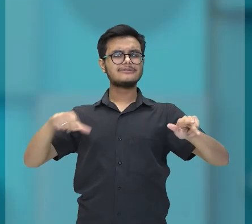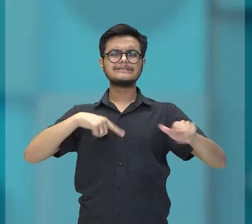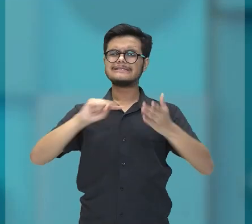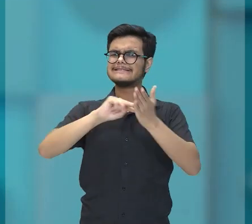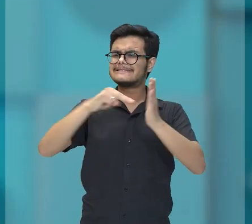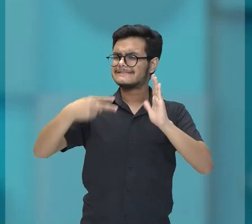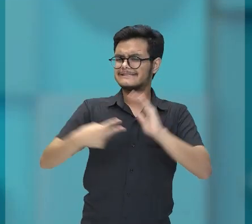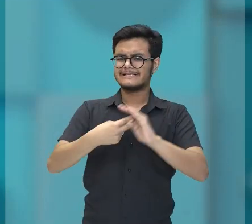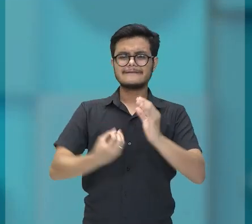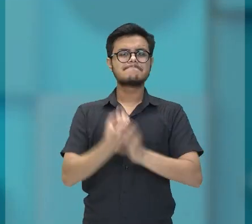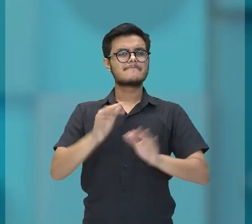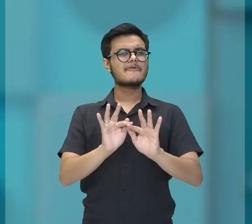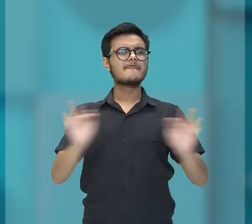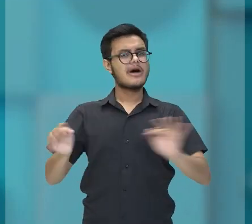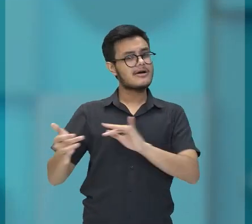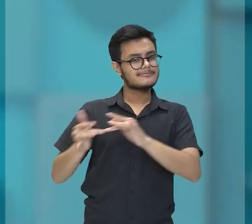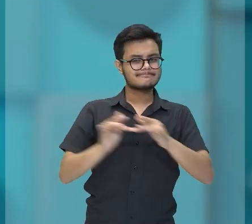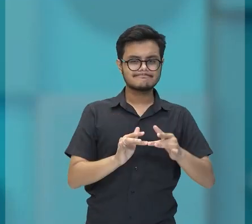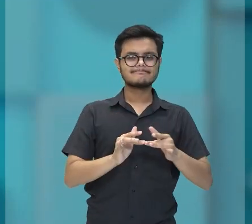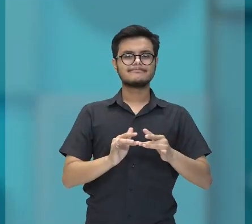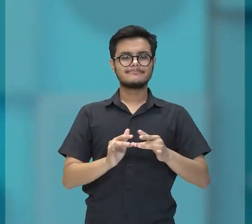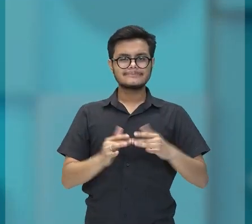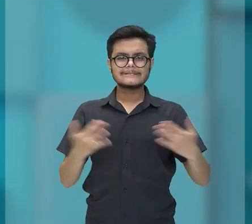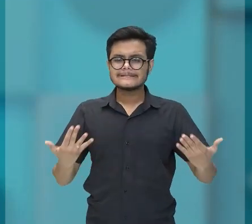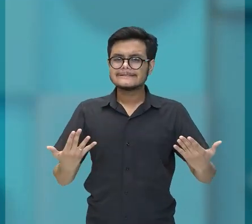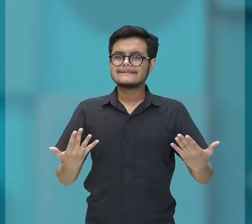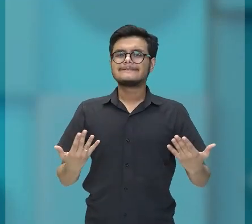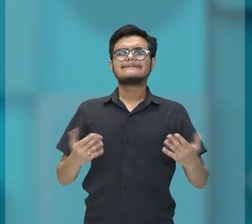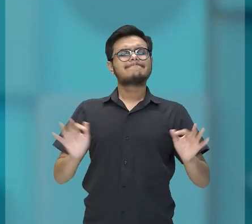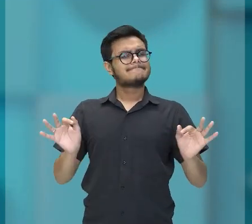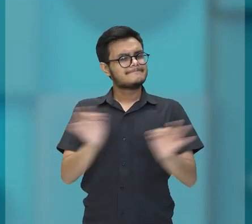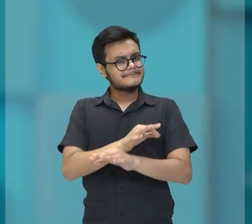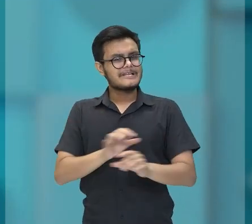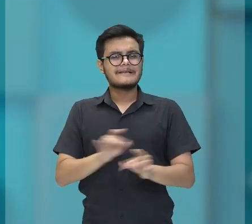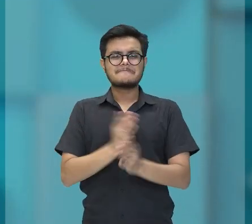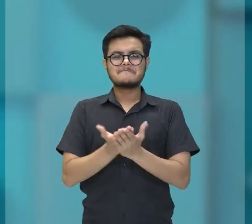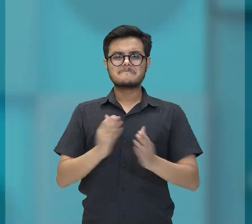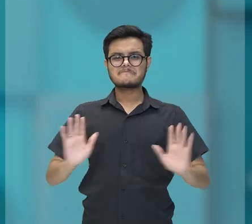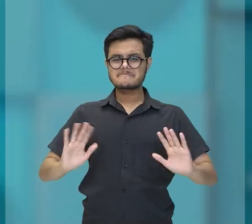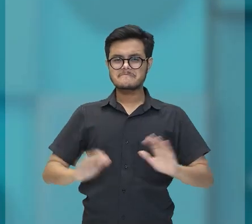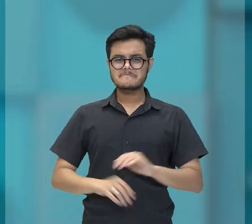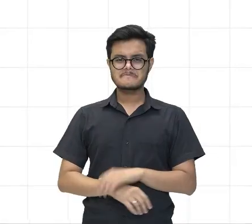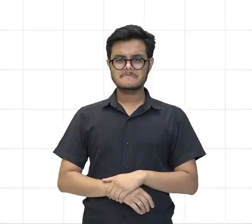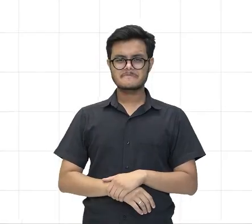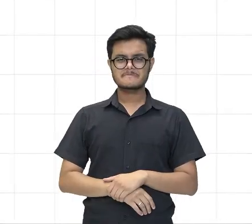bastante informação para nós, é bastante densa, nós encerramos esta aula por aqui.